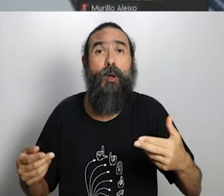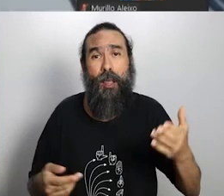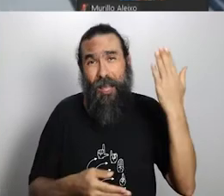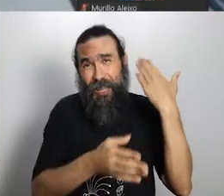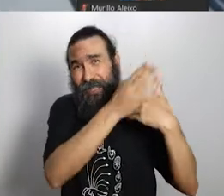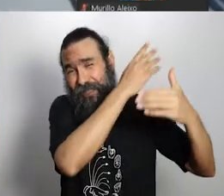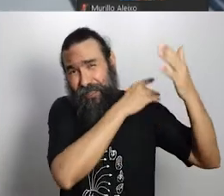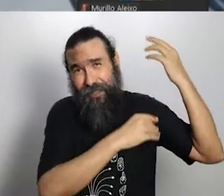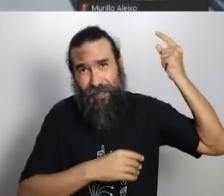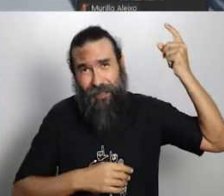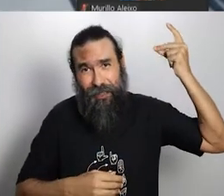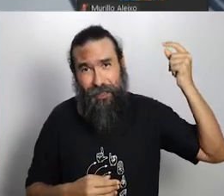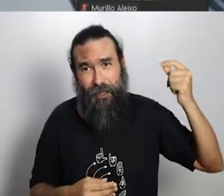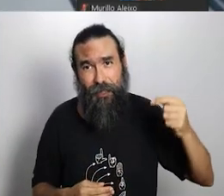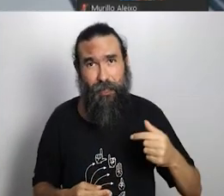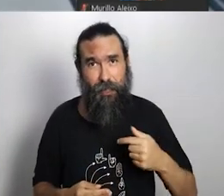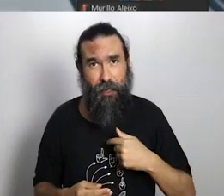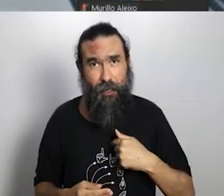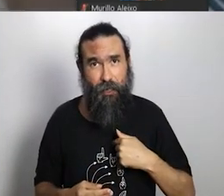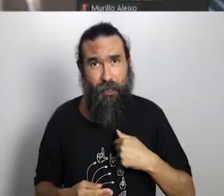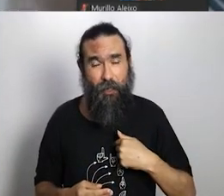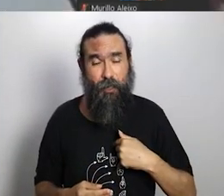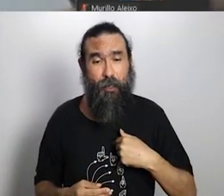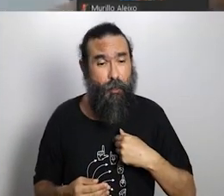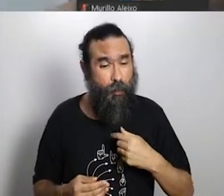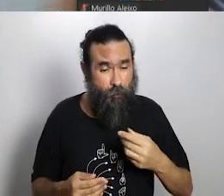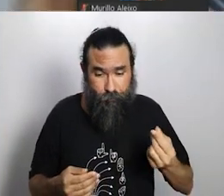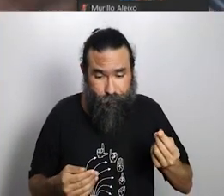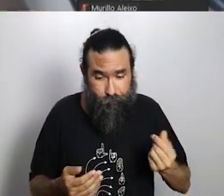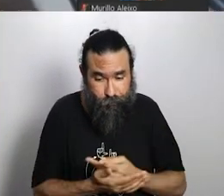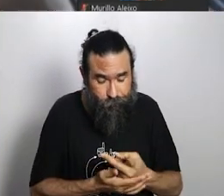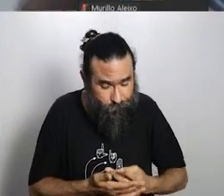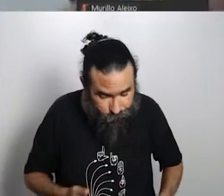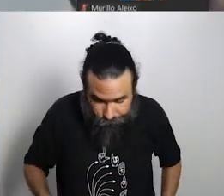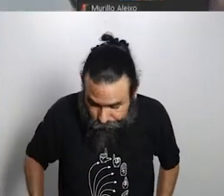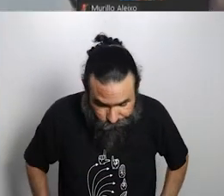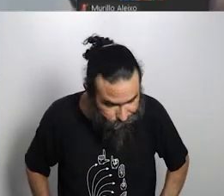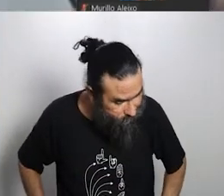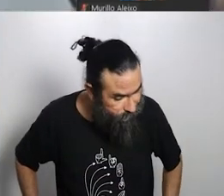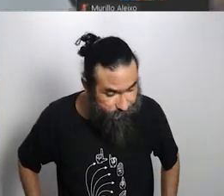não encontrava alguém. Agora, por quê? Fazia o show,